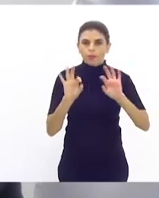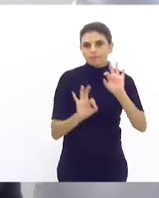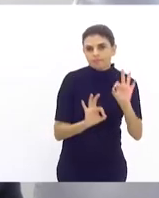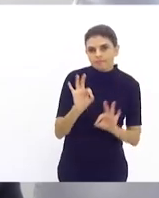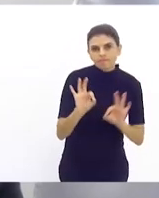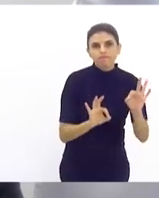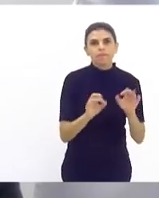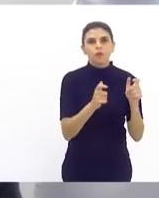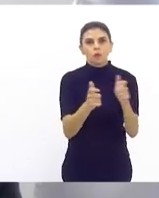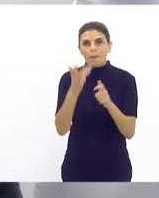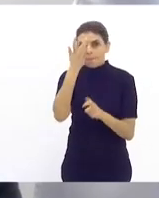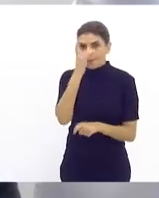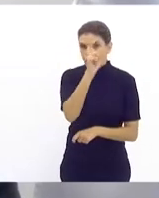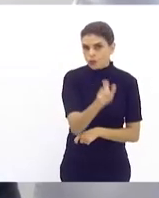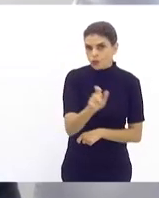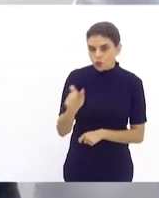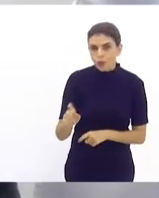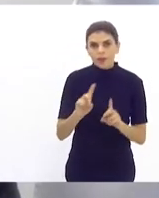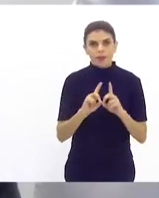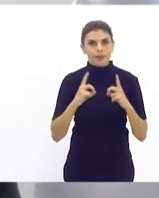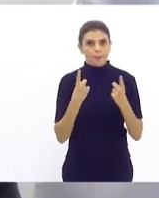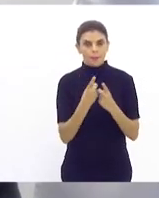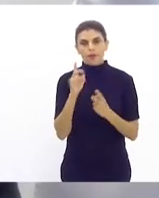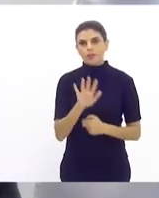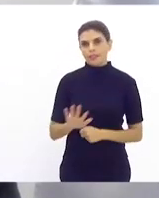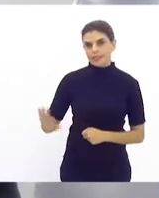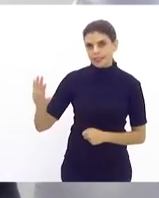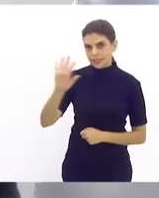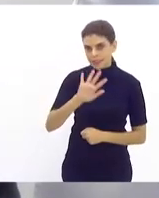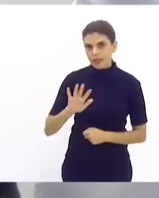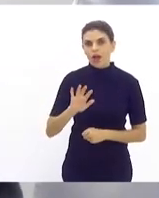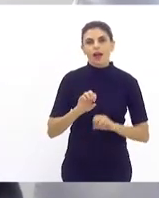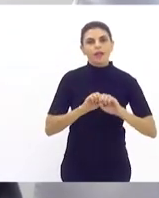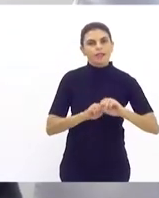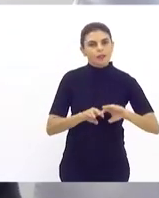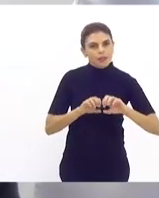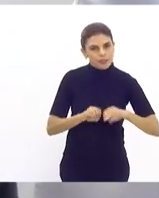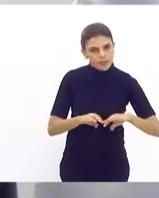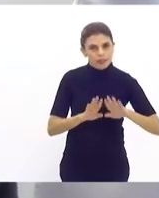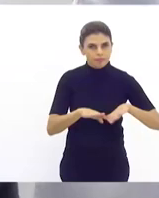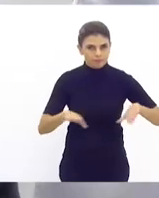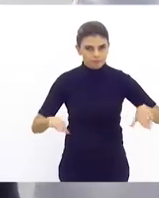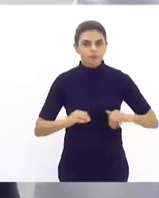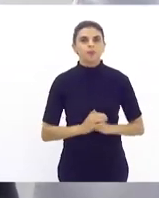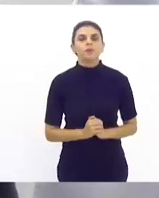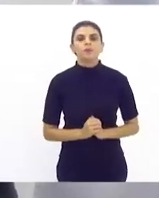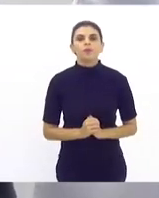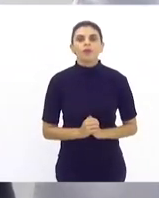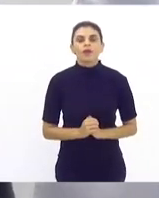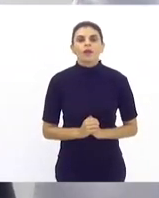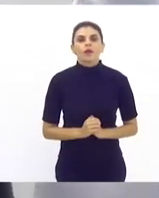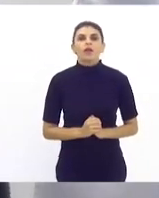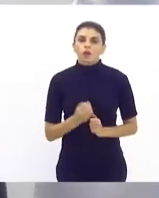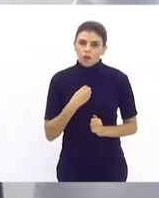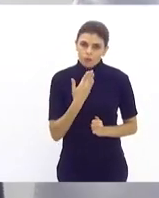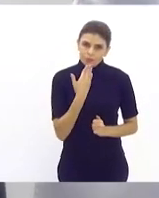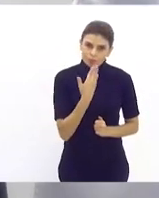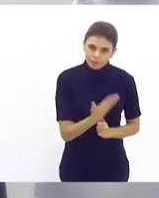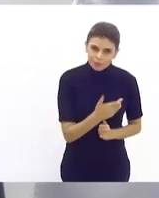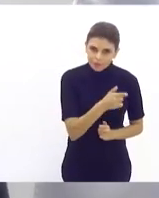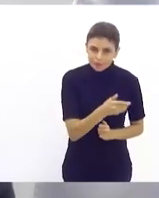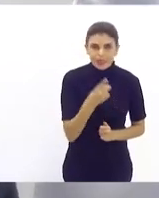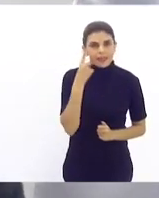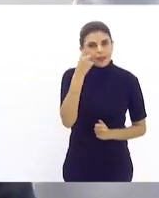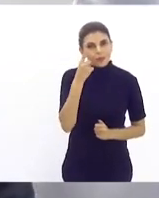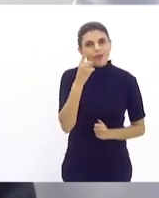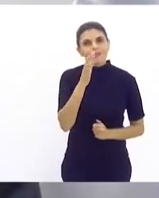do quadro de pessoal do Departamento Geral de Ações Socioeducativas de Gás e da Outras Providências. É, faço isso, deputado Serafini,